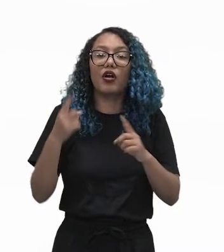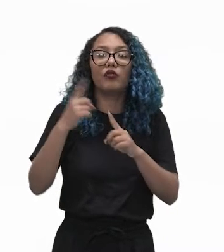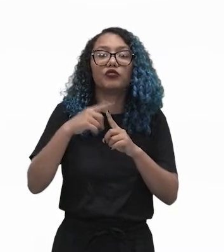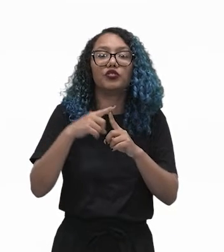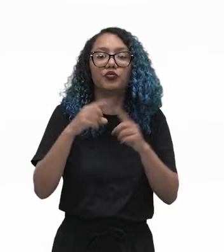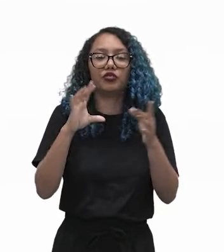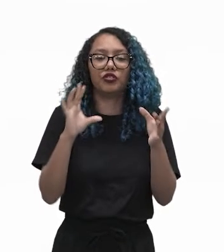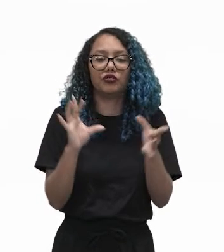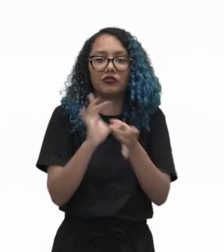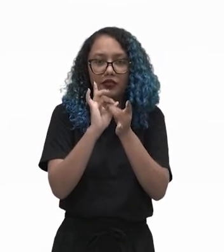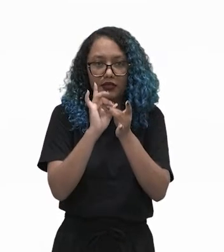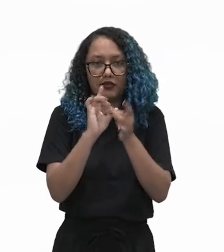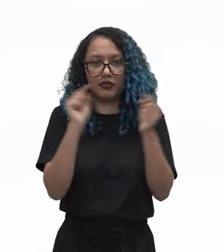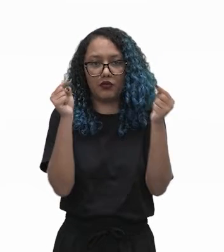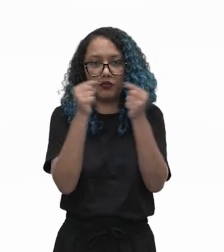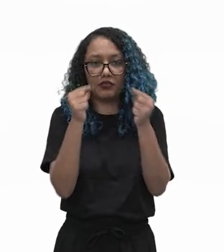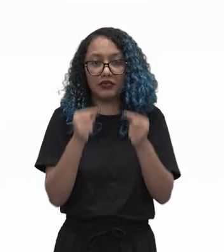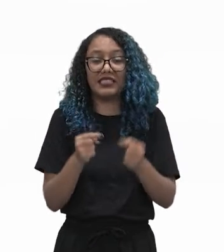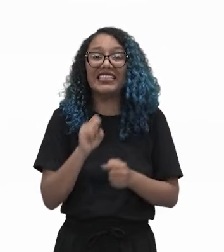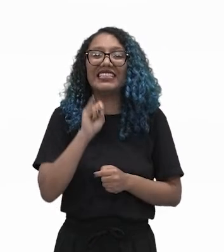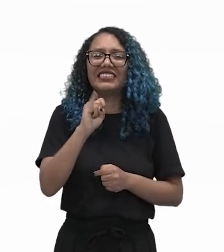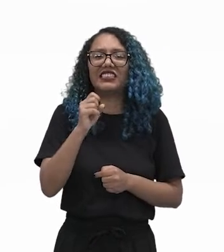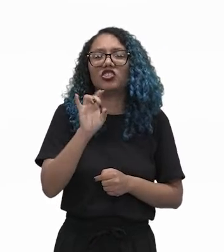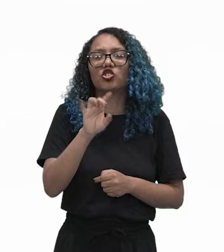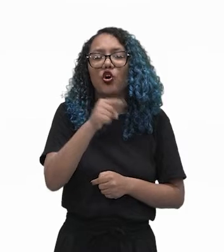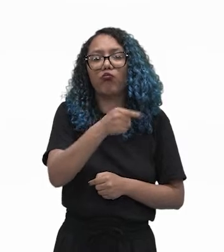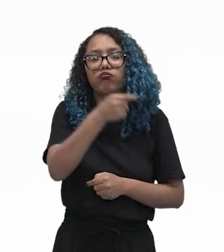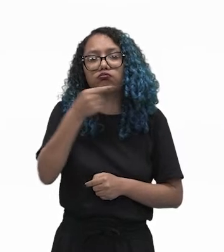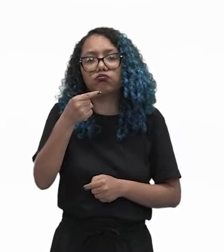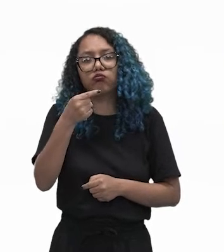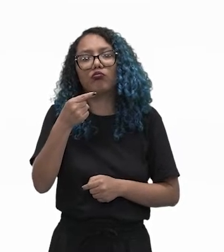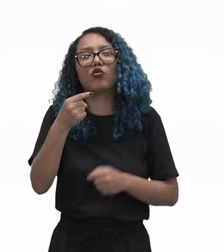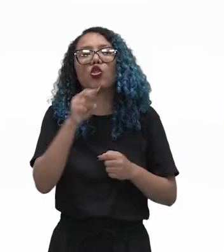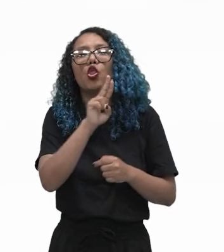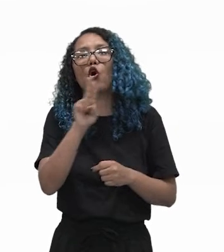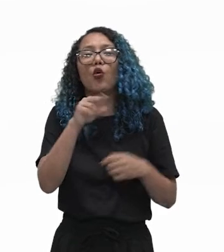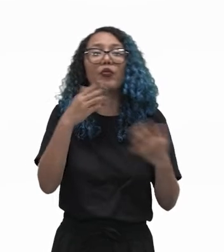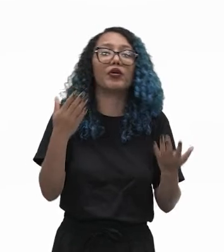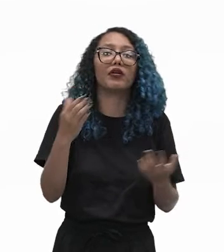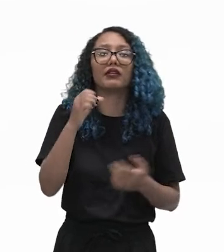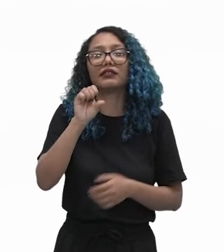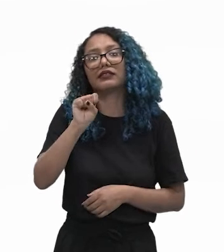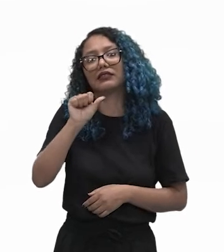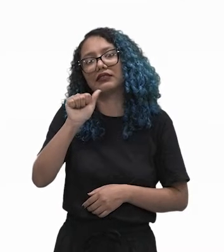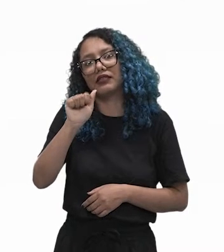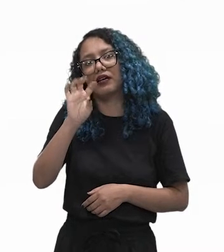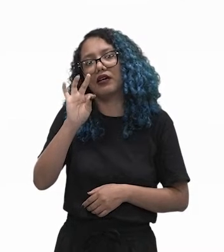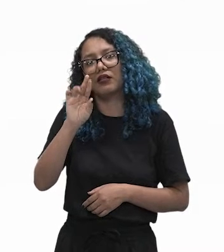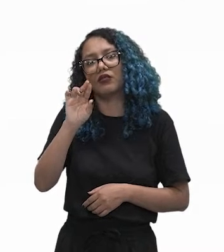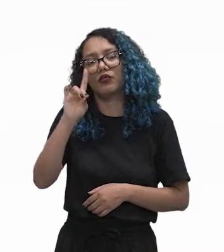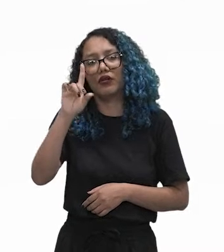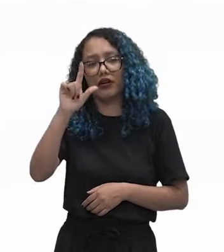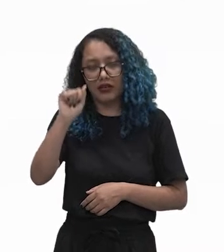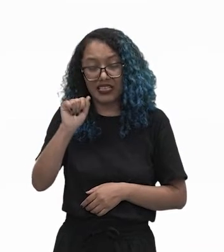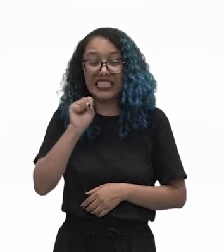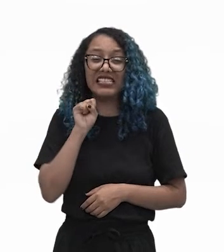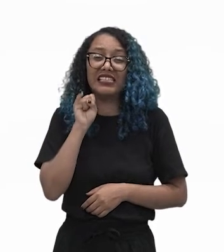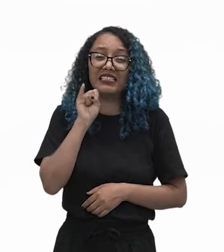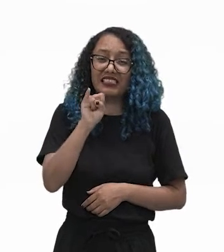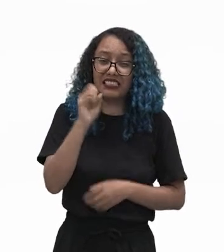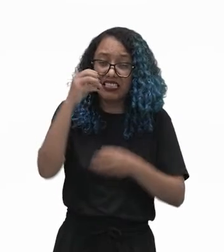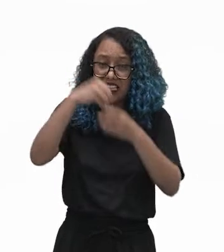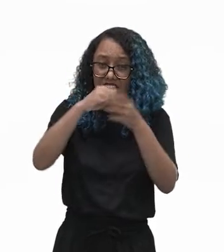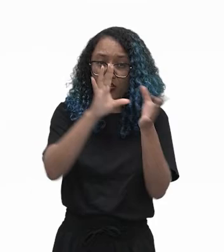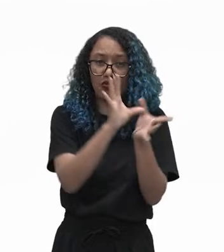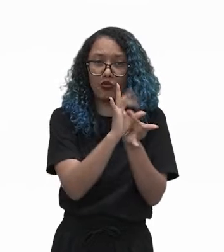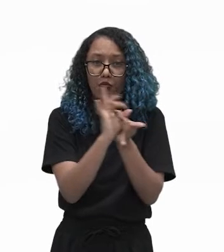tem ligação simples, a cadeia é saturada. Quando na cadeia principal existe uma